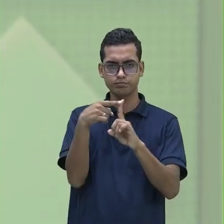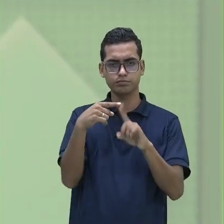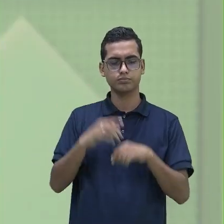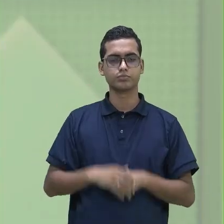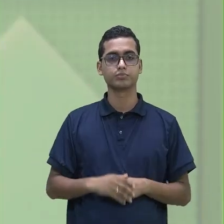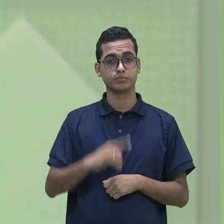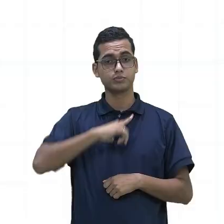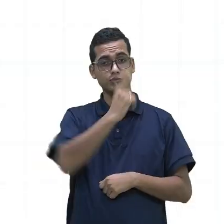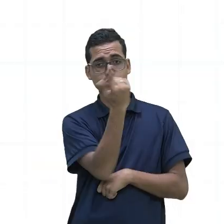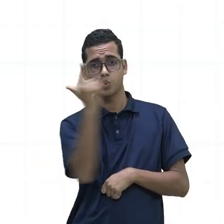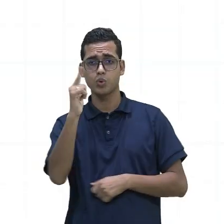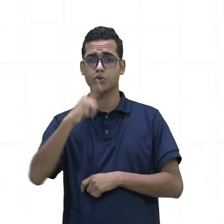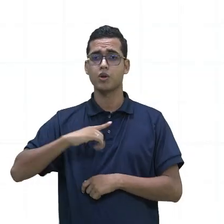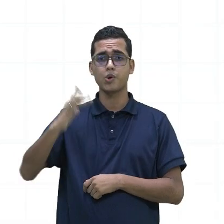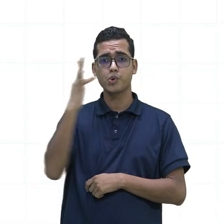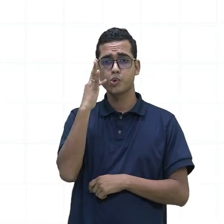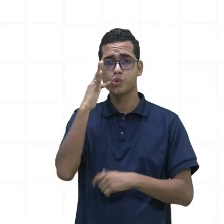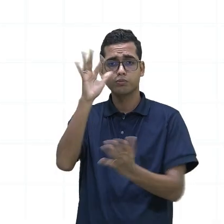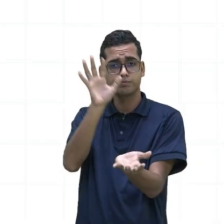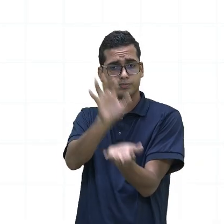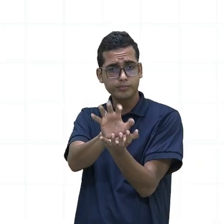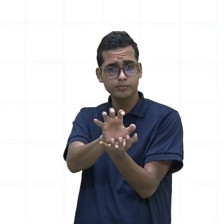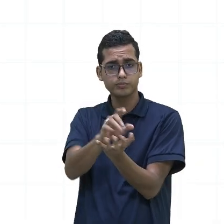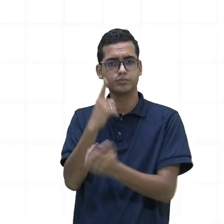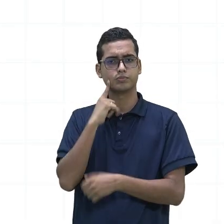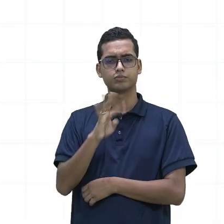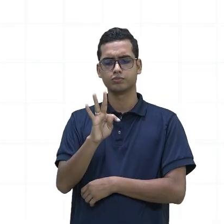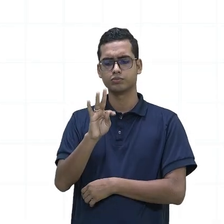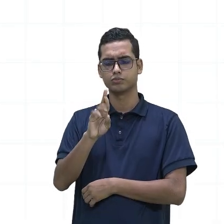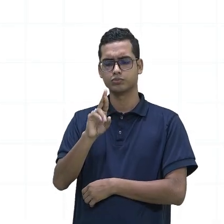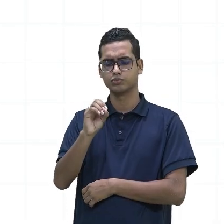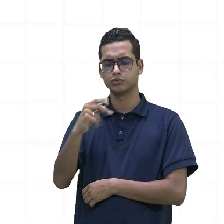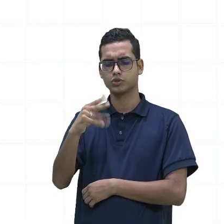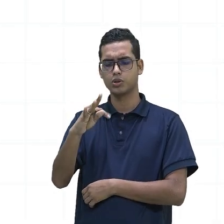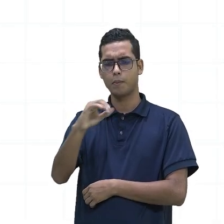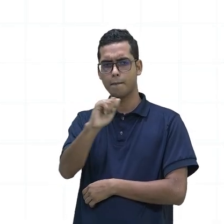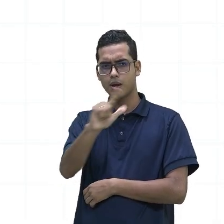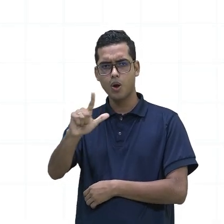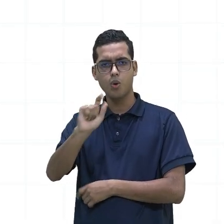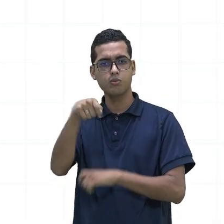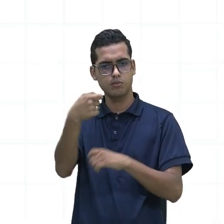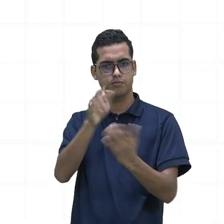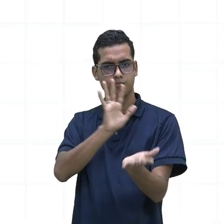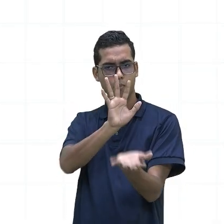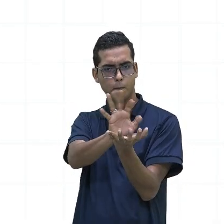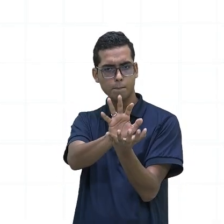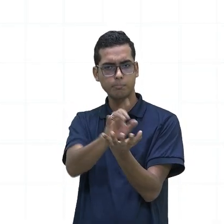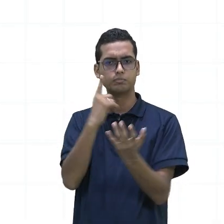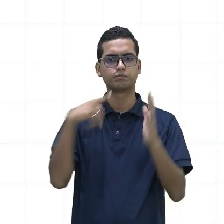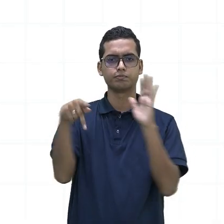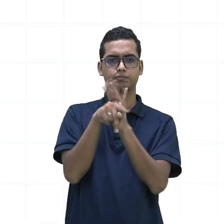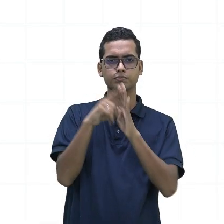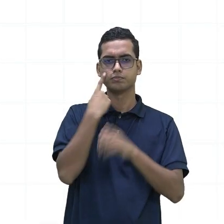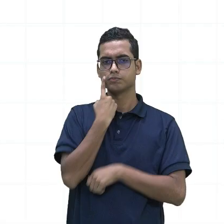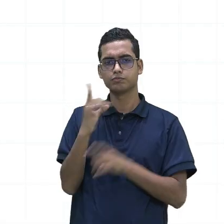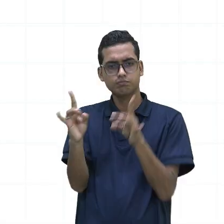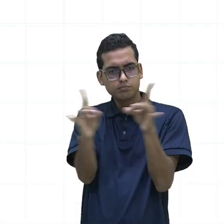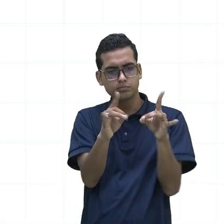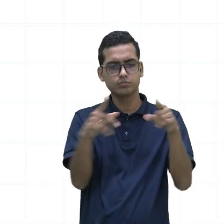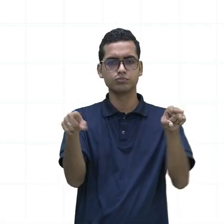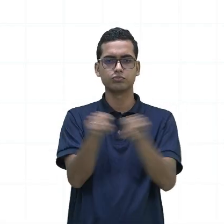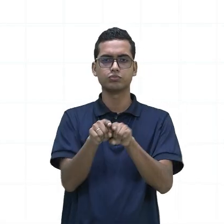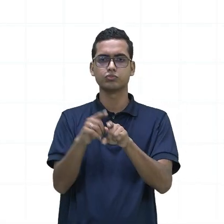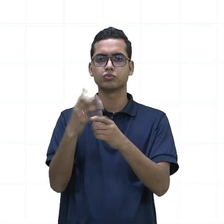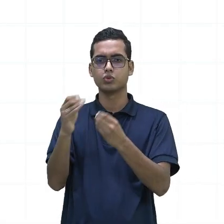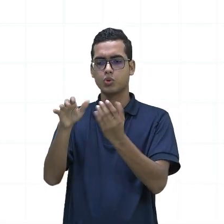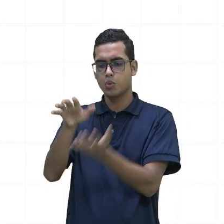frutas tropicais. Veja aí que essas frutas tropicais, elas também podem ser vendidas em formas de polpas,